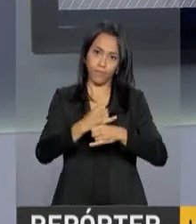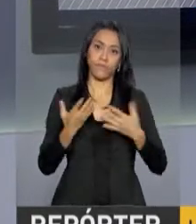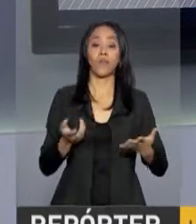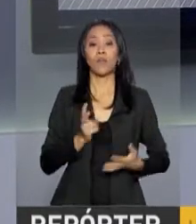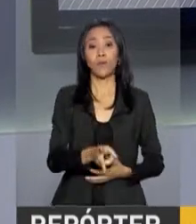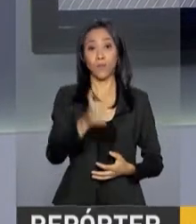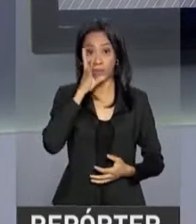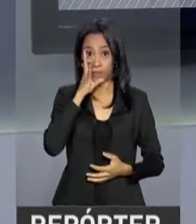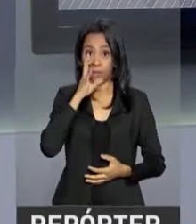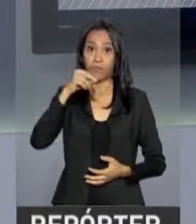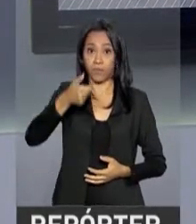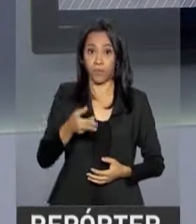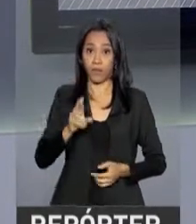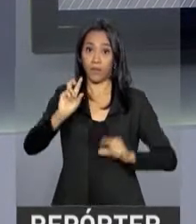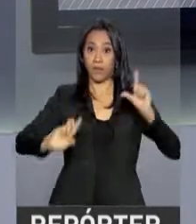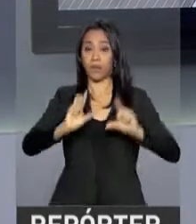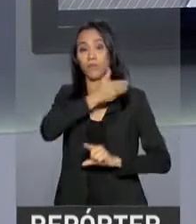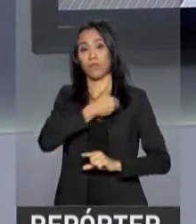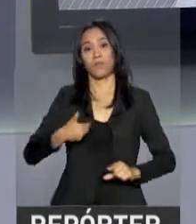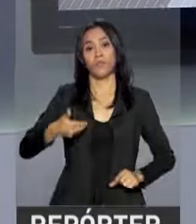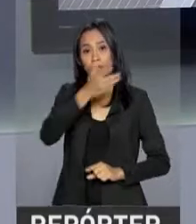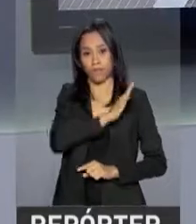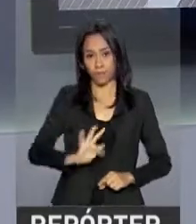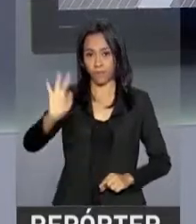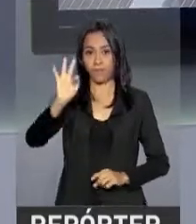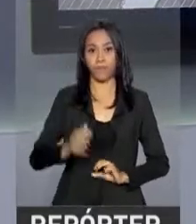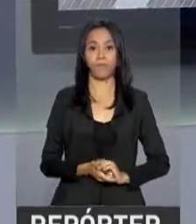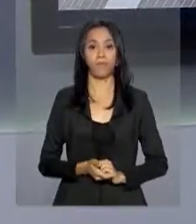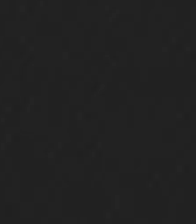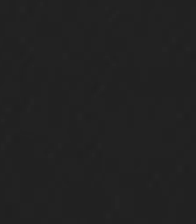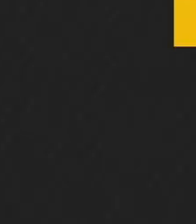internet continue com a gente na nbr a tv do governo federal